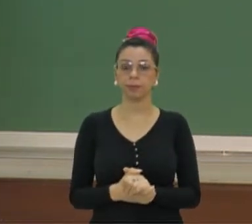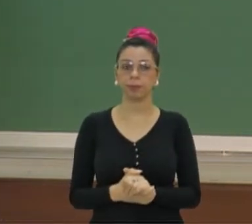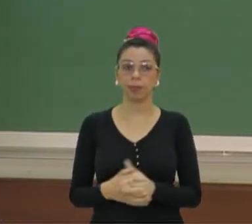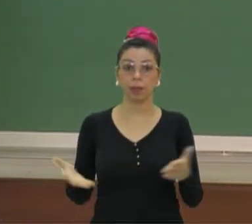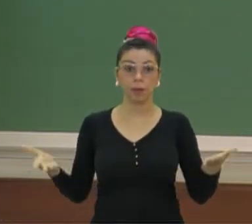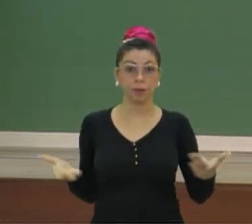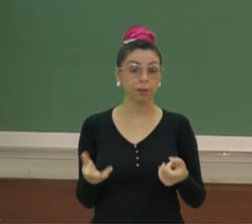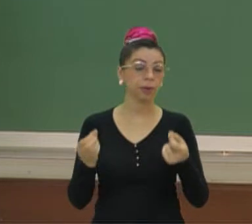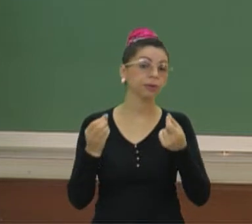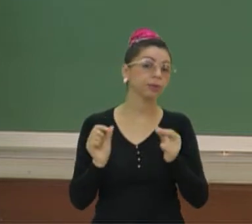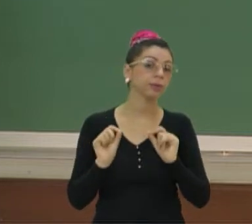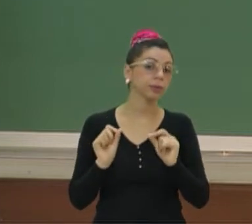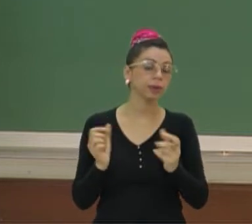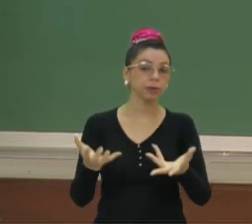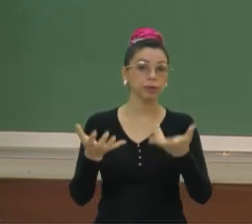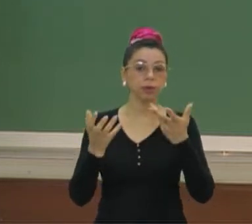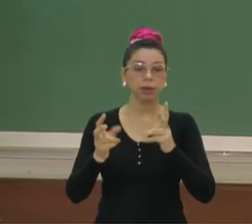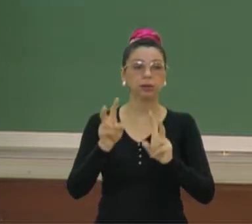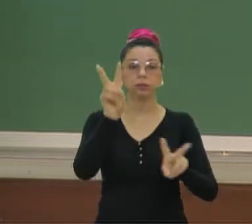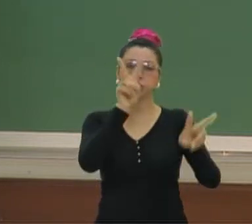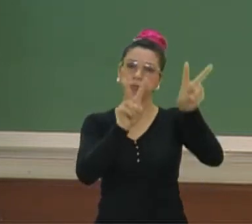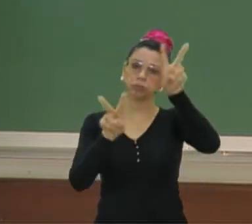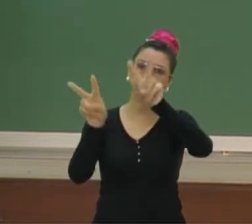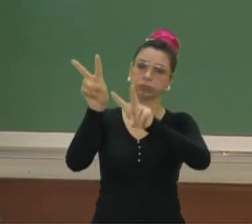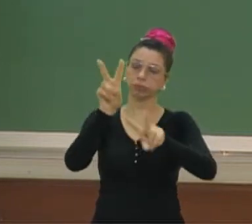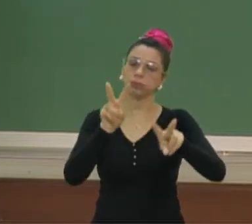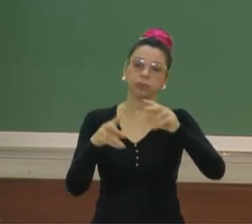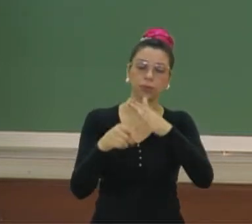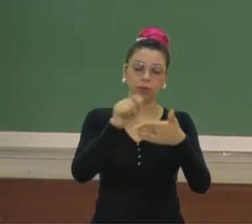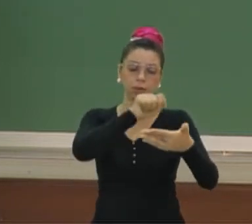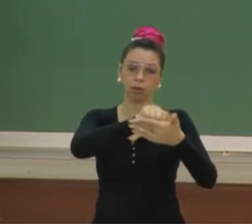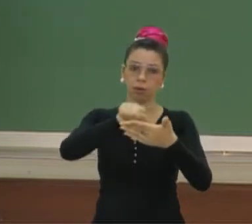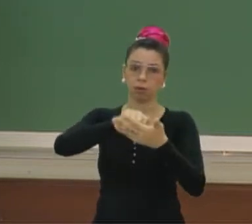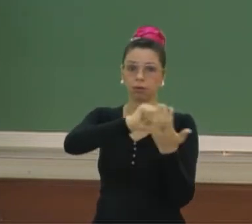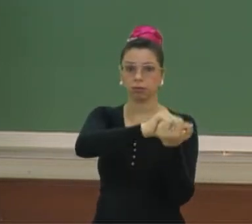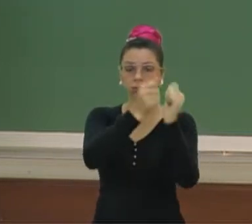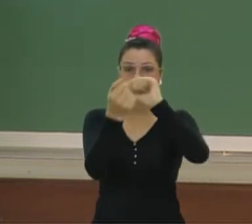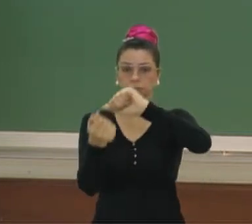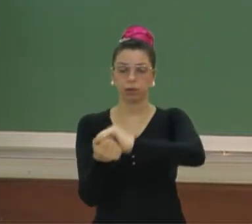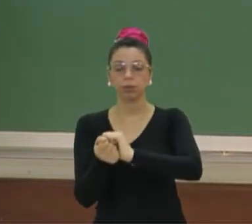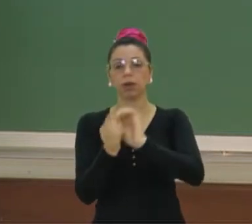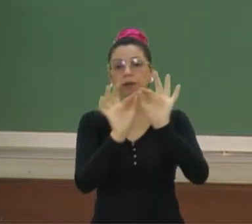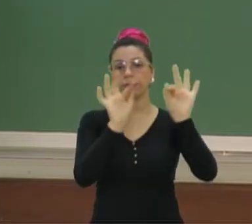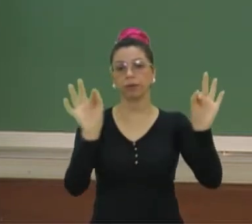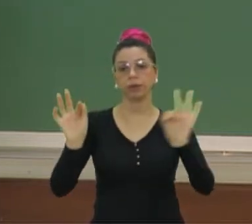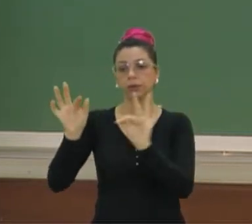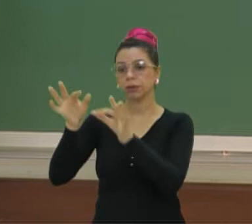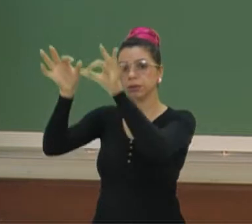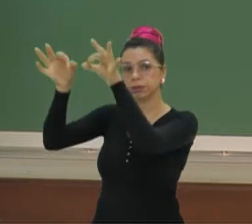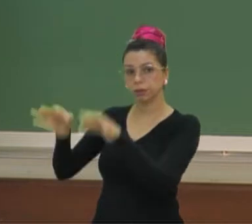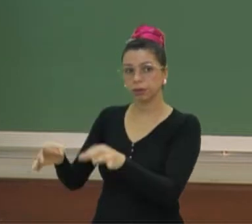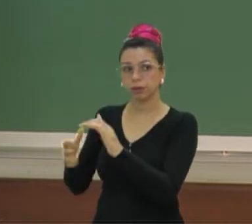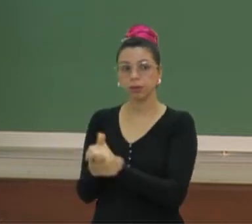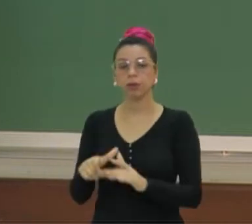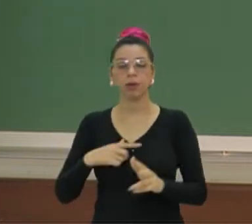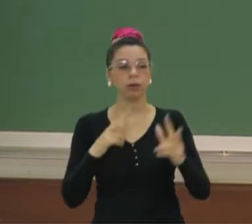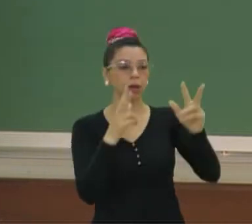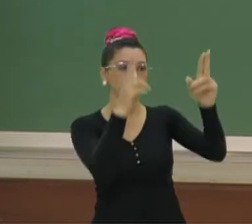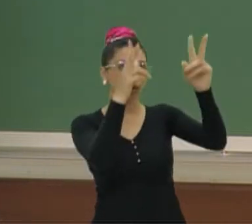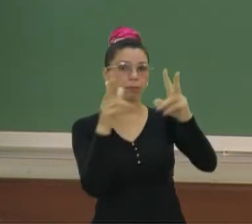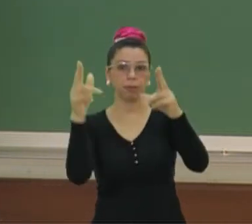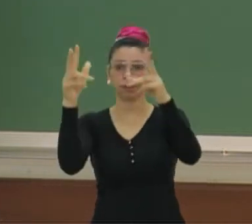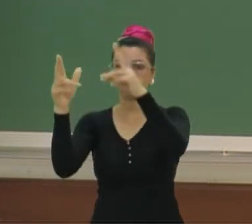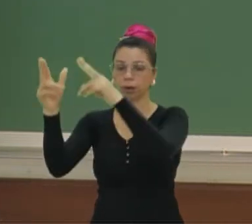eu quero que vocês observem e escrevam as frases de forma correta. Nós temos os fragmentos dela, eu quero que vocês